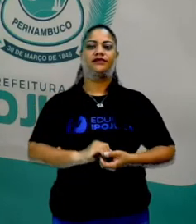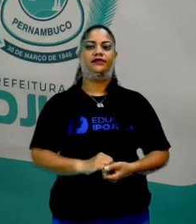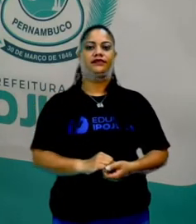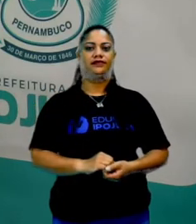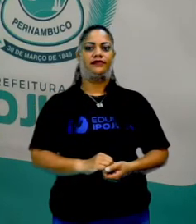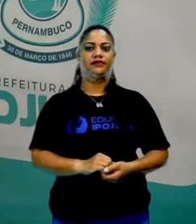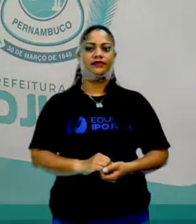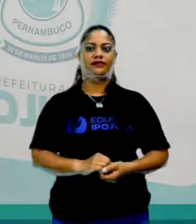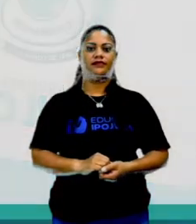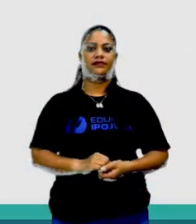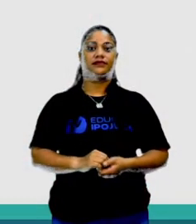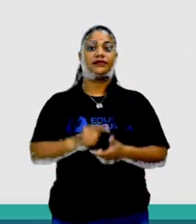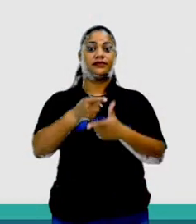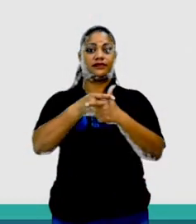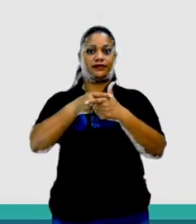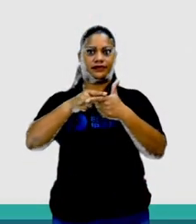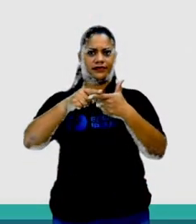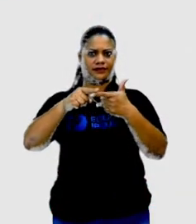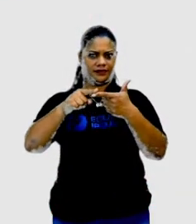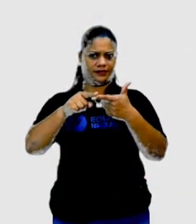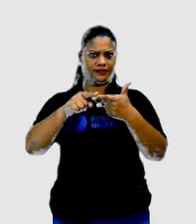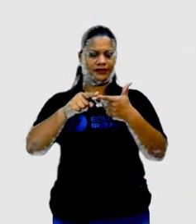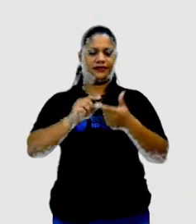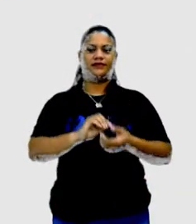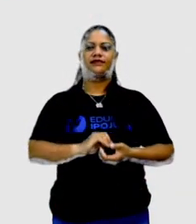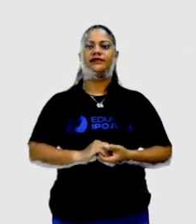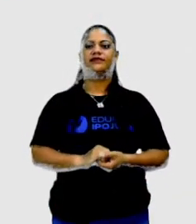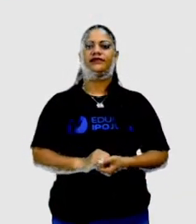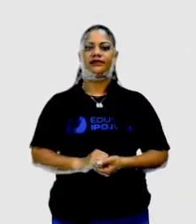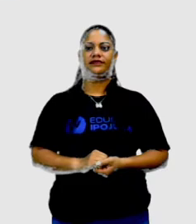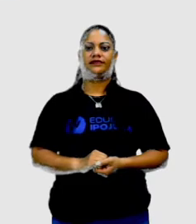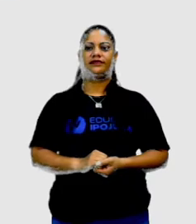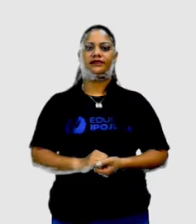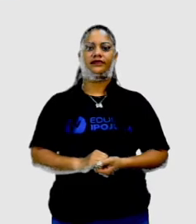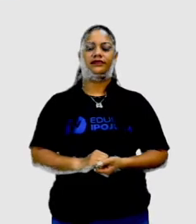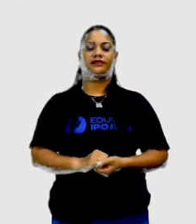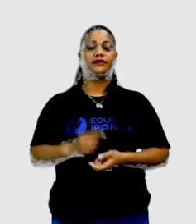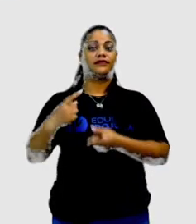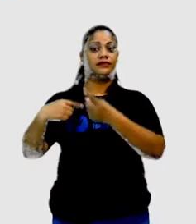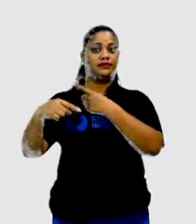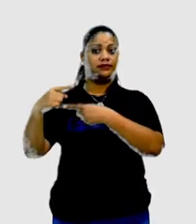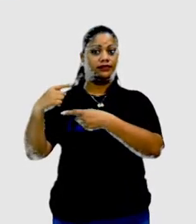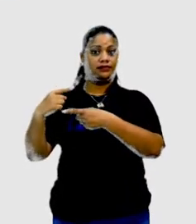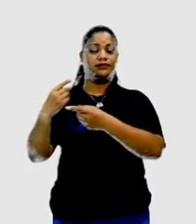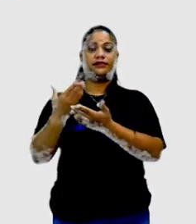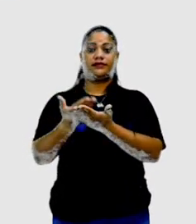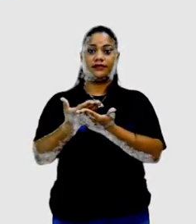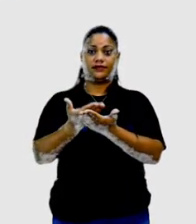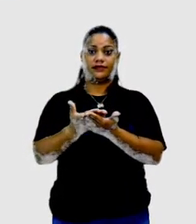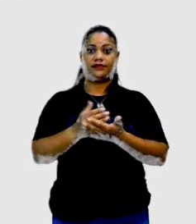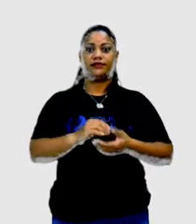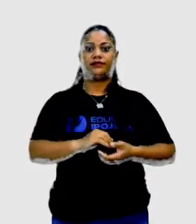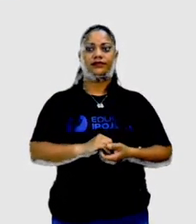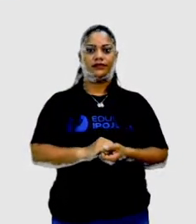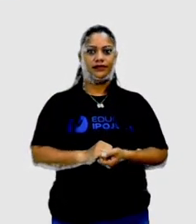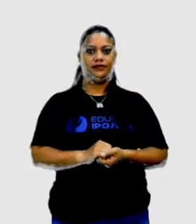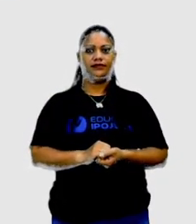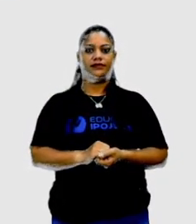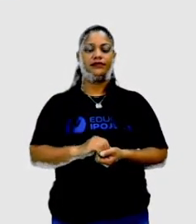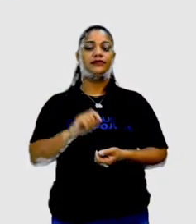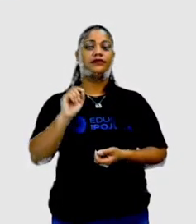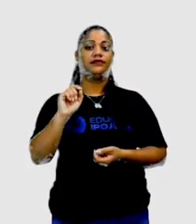os critérios de divisibilidade. Estão preparados? Lembrando, na última aula nós falamos sobre o conceito